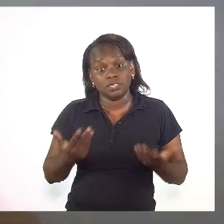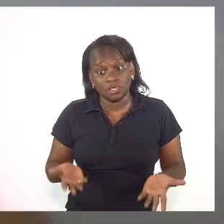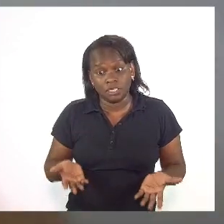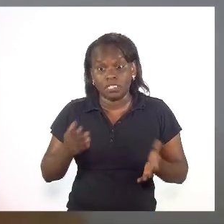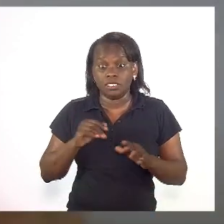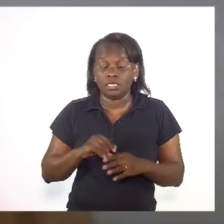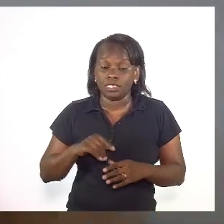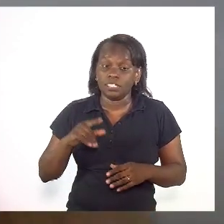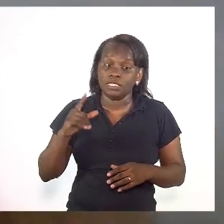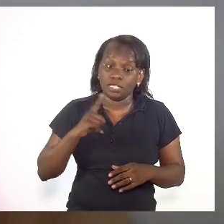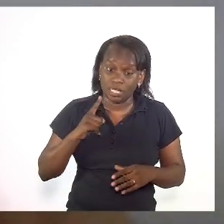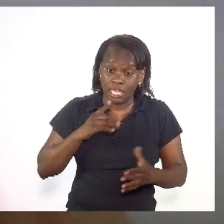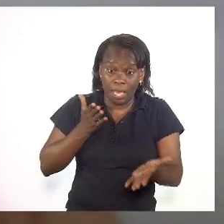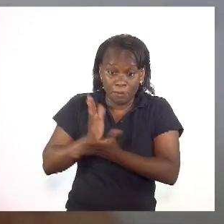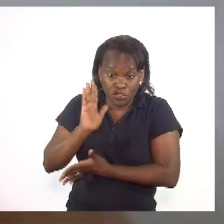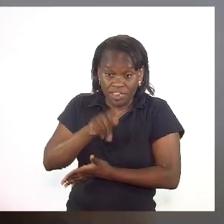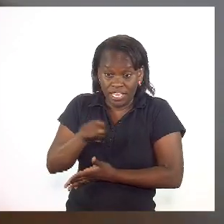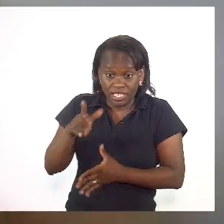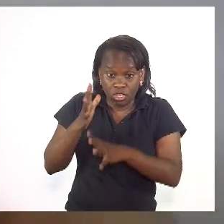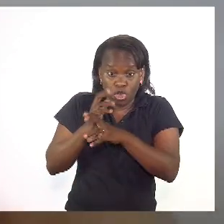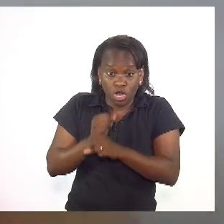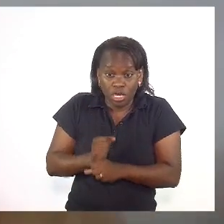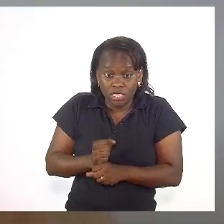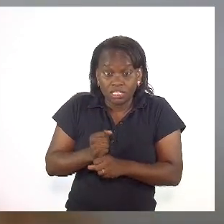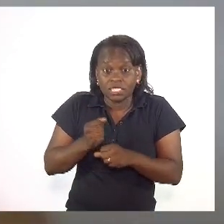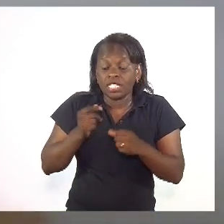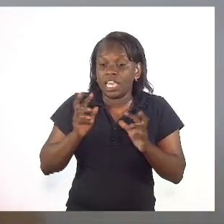Aprovar essas contas seria